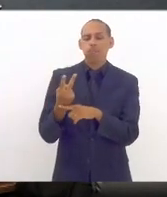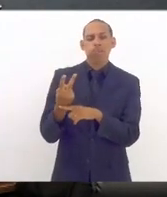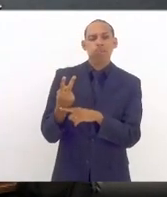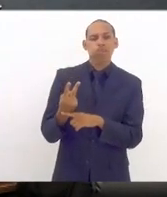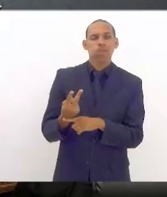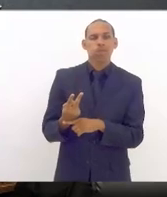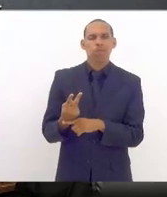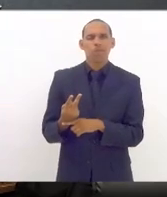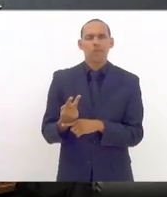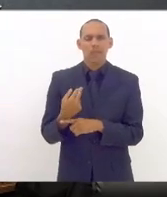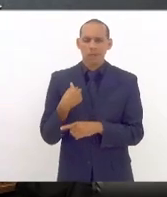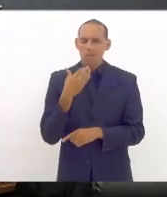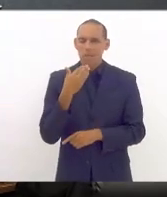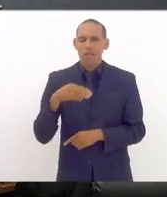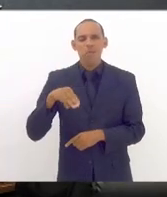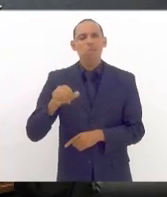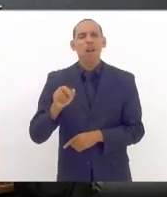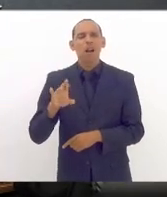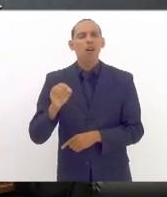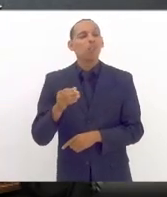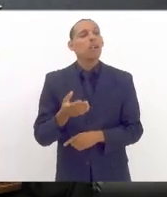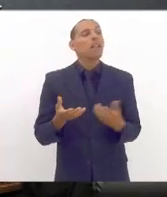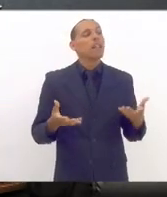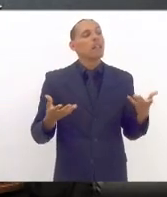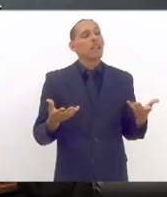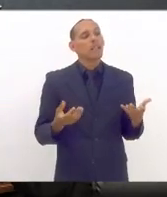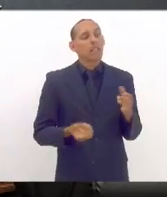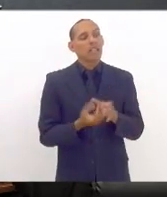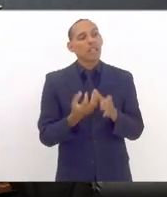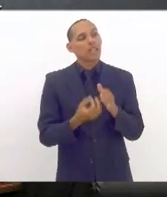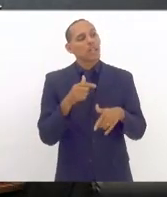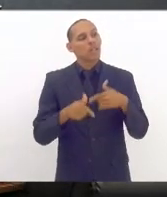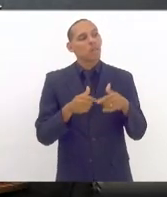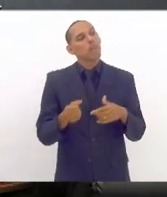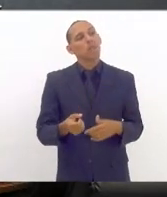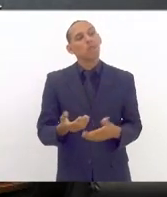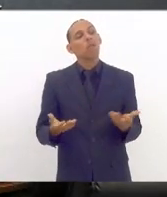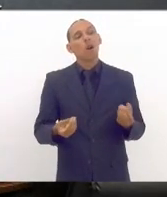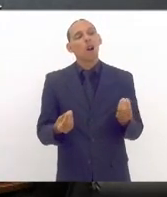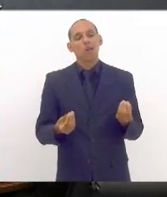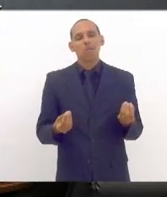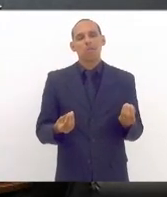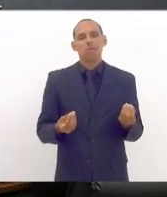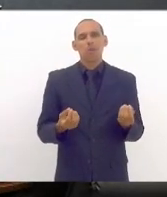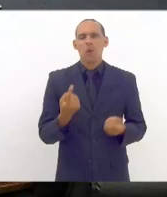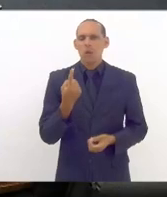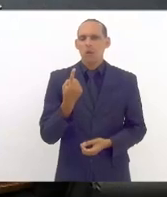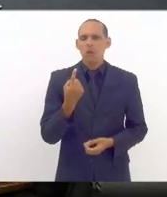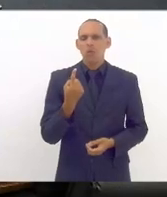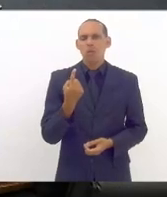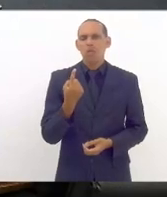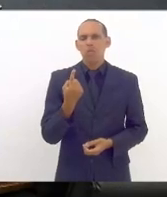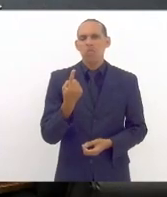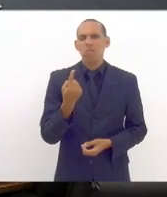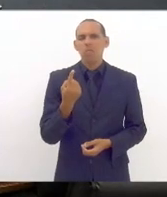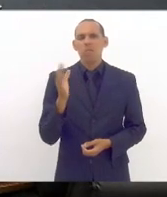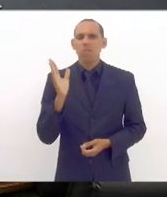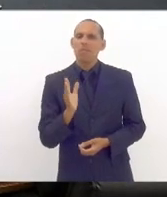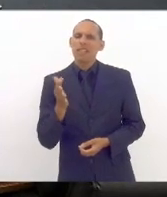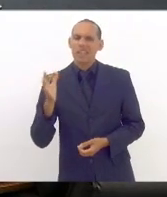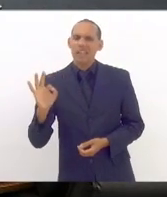peço ao Mauro Mauro Me dá aí como é que tá a geração de emprego se gerou um décimo do anunciado eu